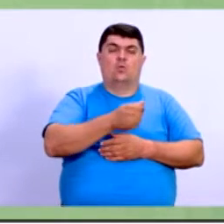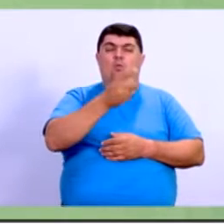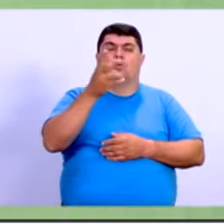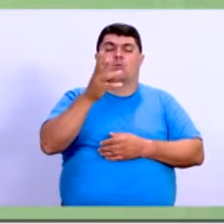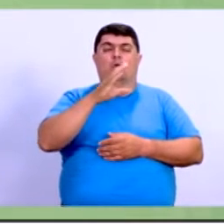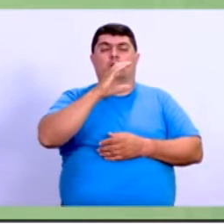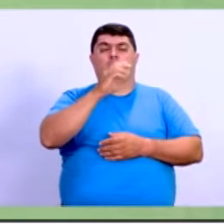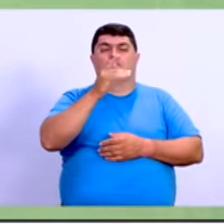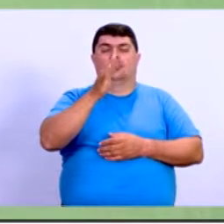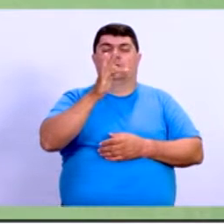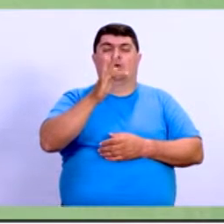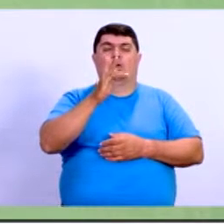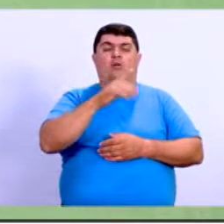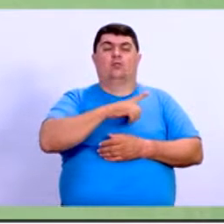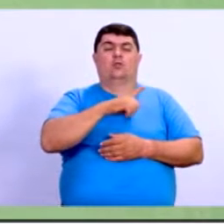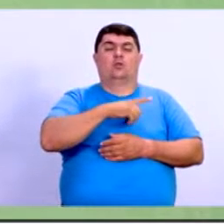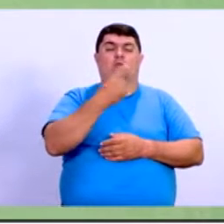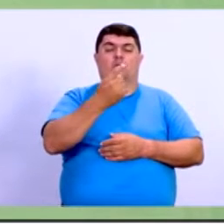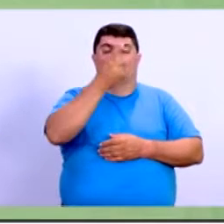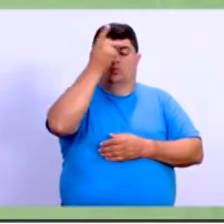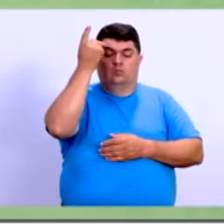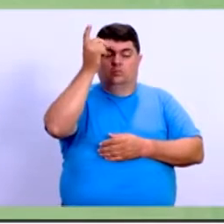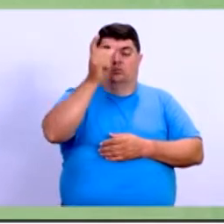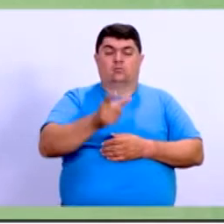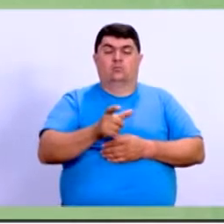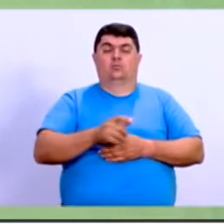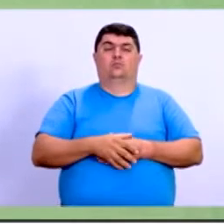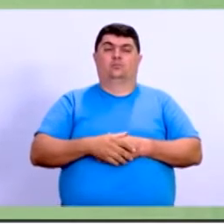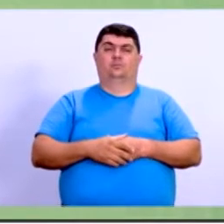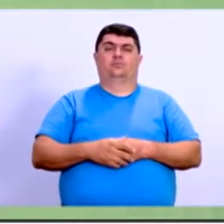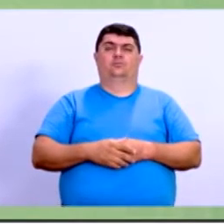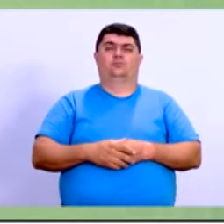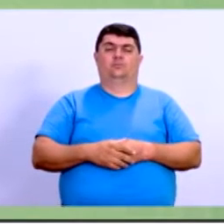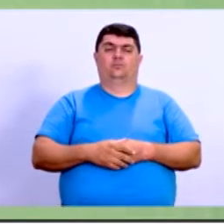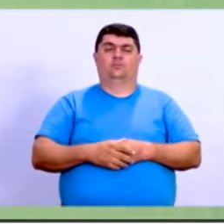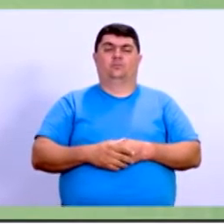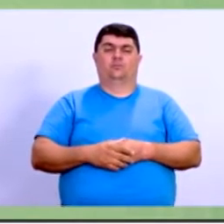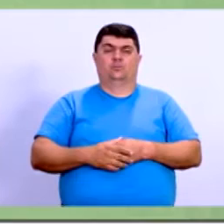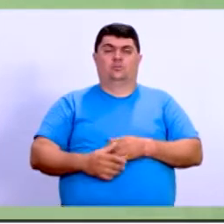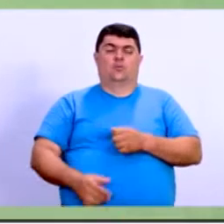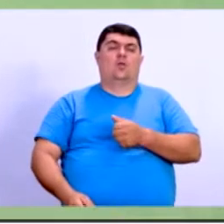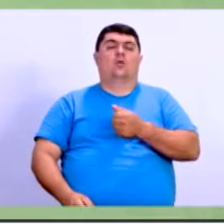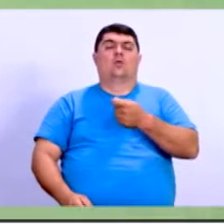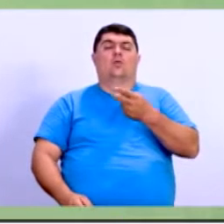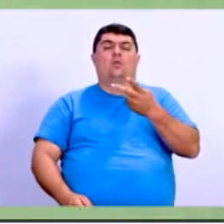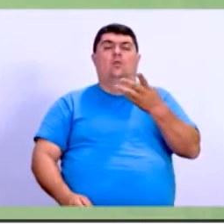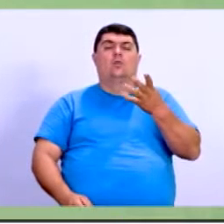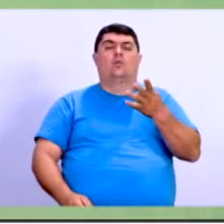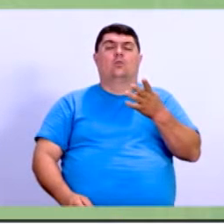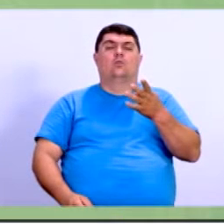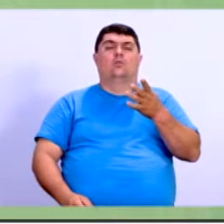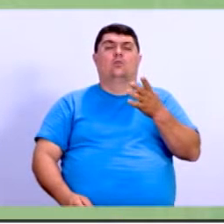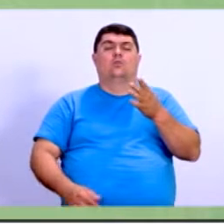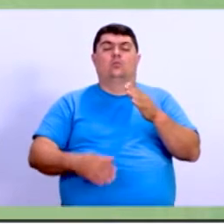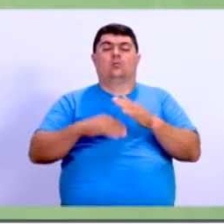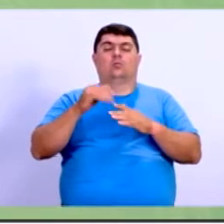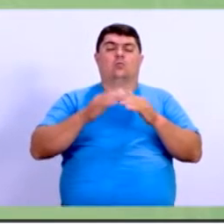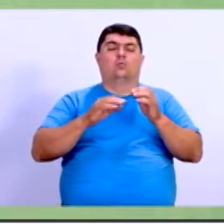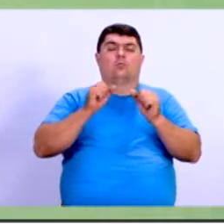um funcionário que trabalha em uma empresa? Quantos funcionários podem trabalhar em uma empresa?